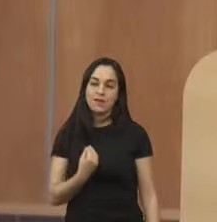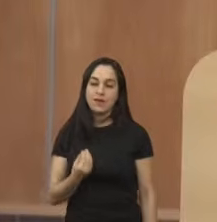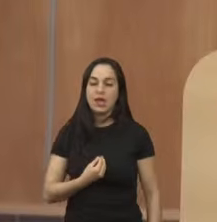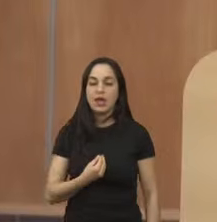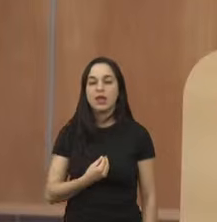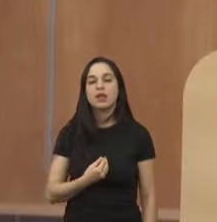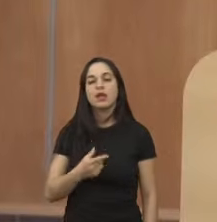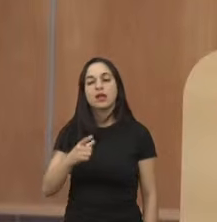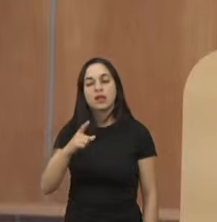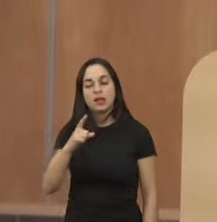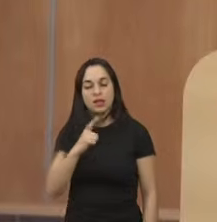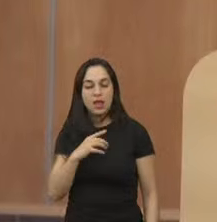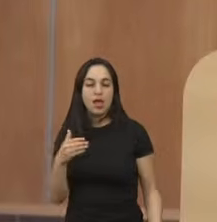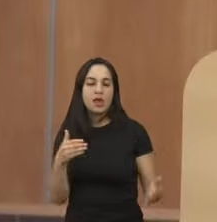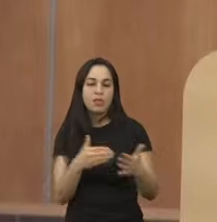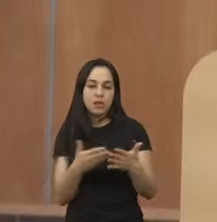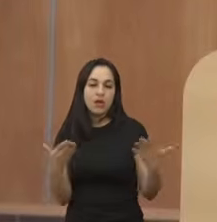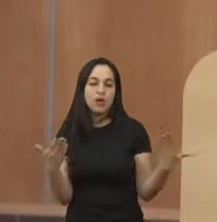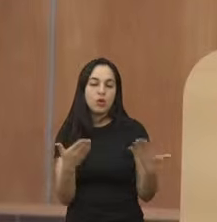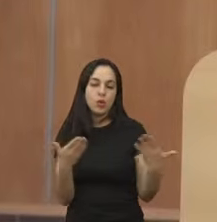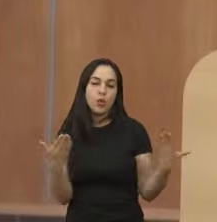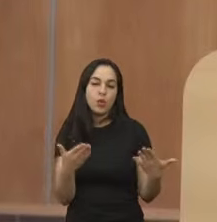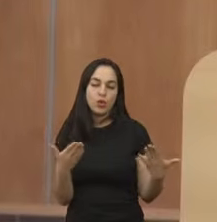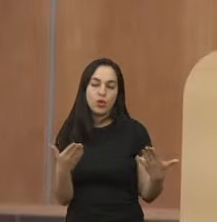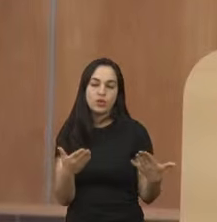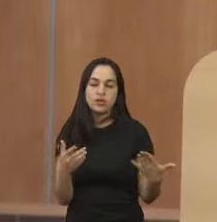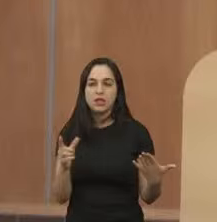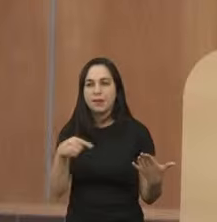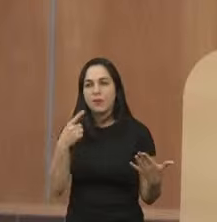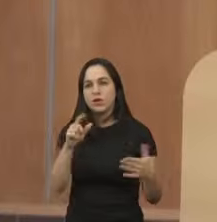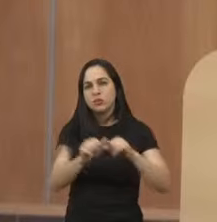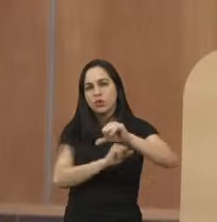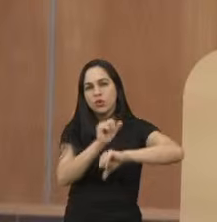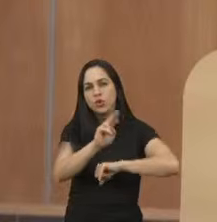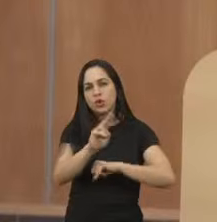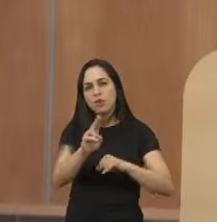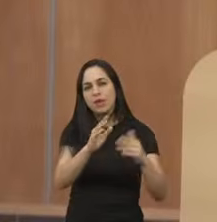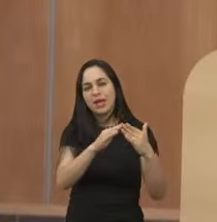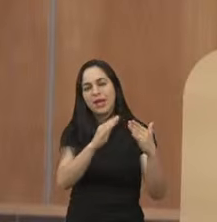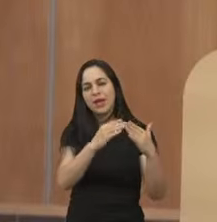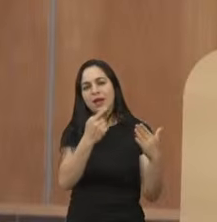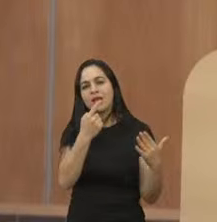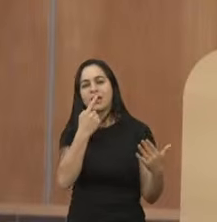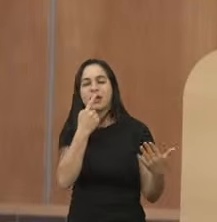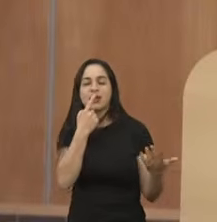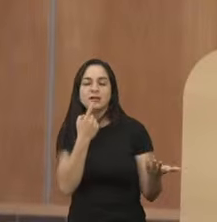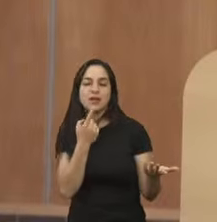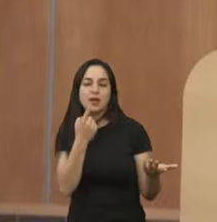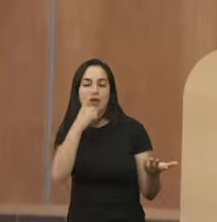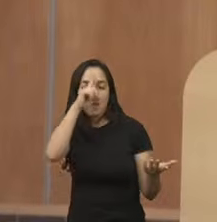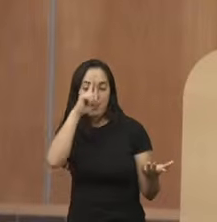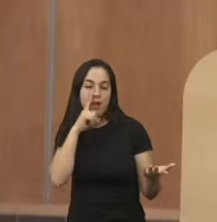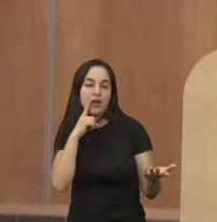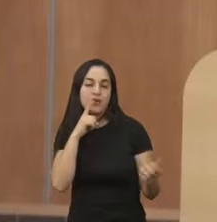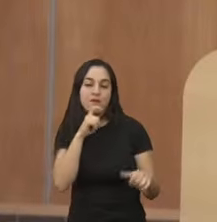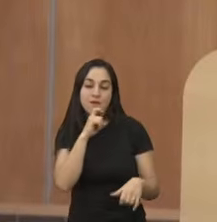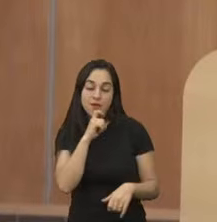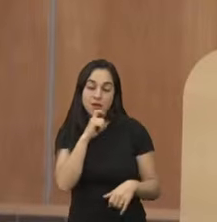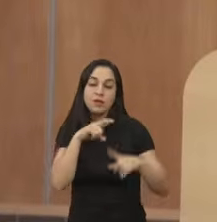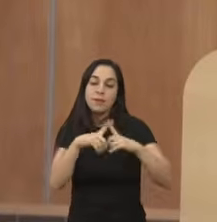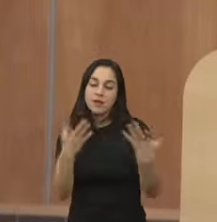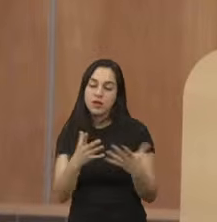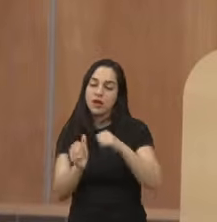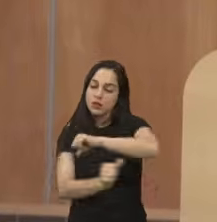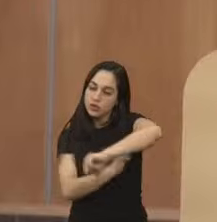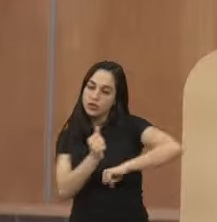hoje existe. Depois passou a ser o Casa Verde Amarela e agora voltou a ser o Minha Casa Minha Vida. Mas essa